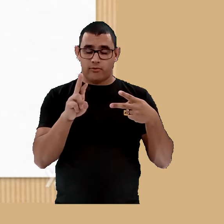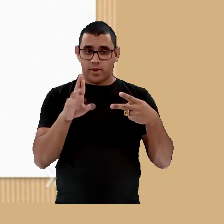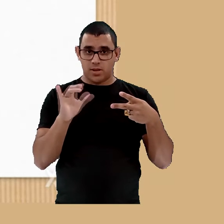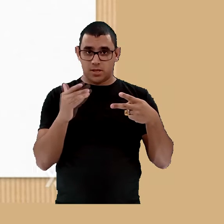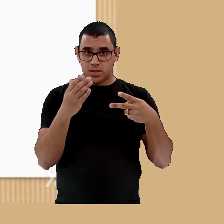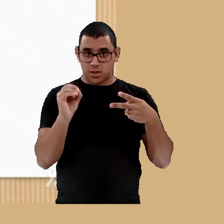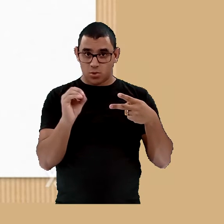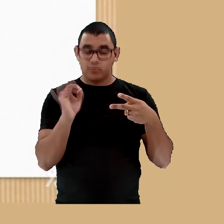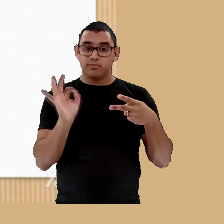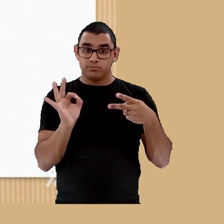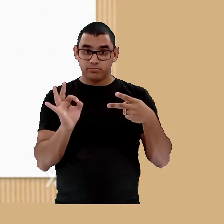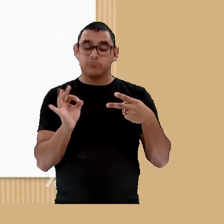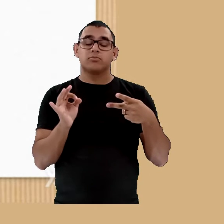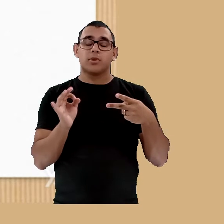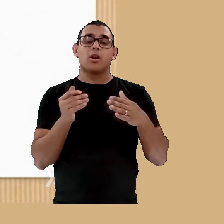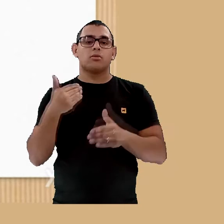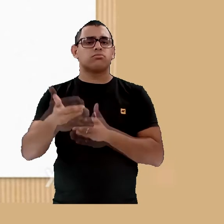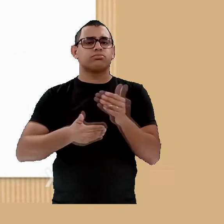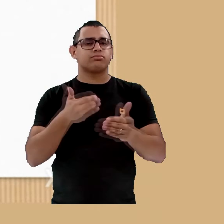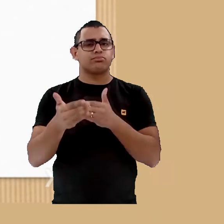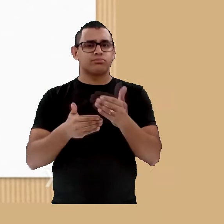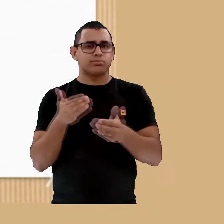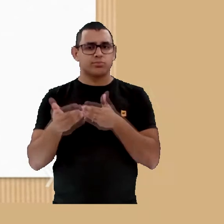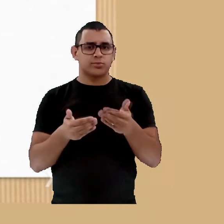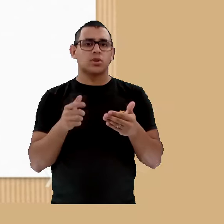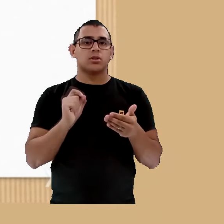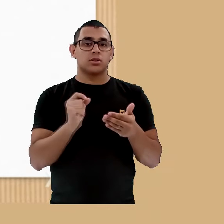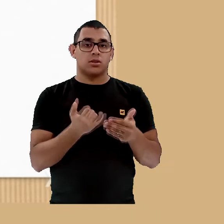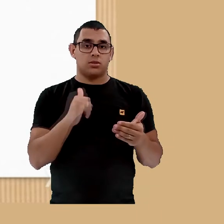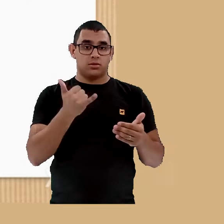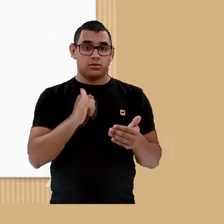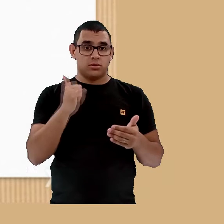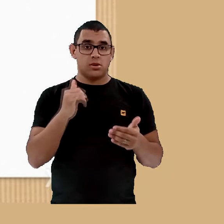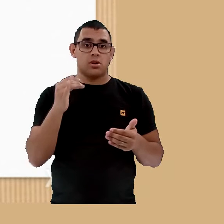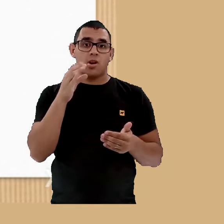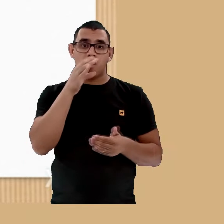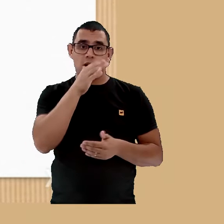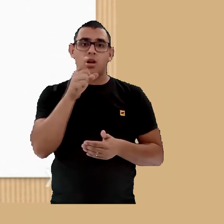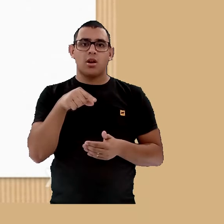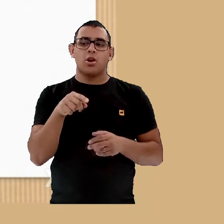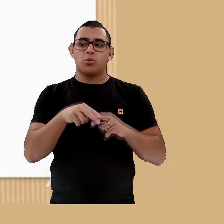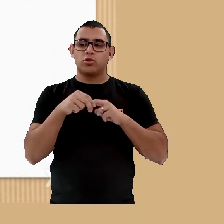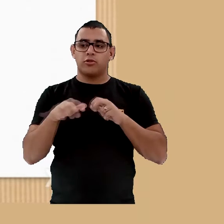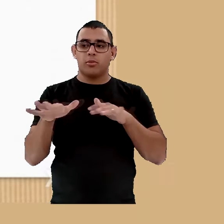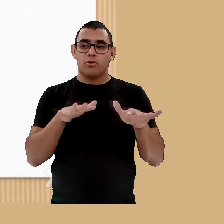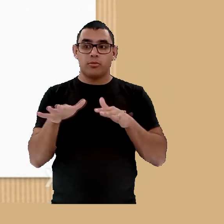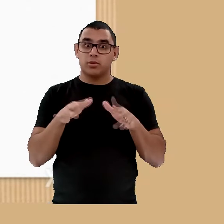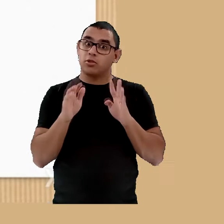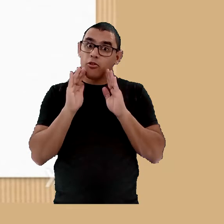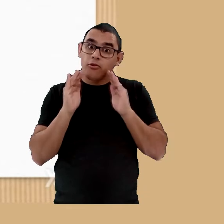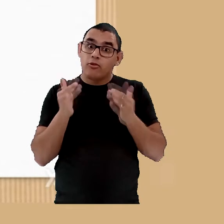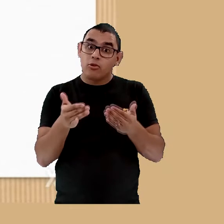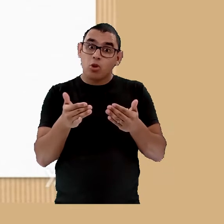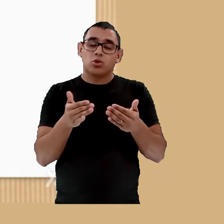Então, é um processo de propagação de calor no qual a energia térmica se propaga pela movimentação, observem o destaque,